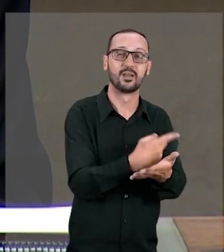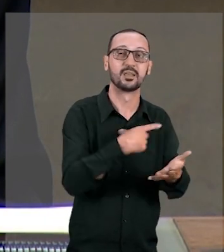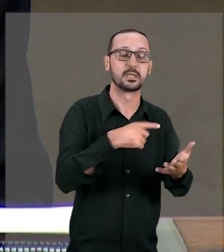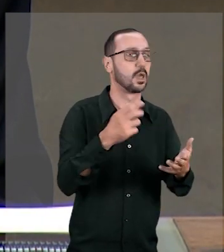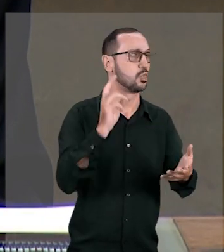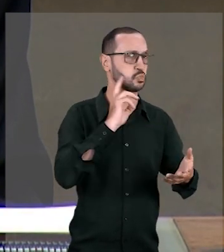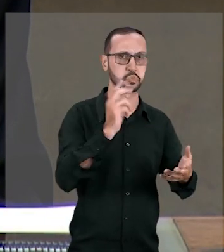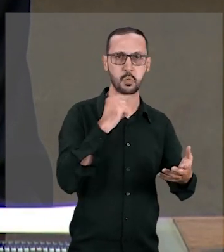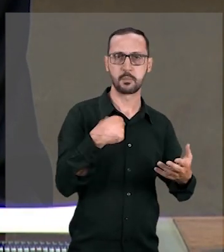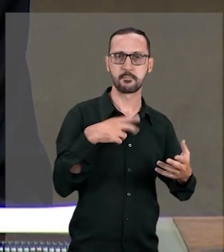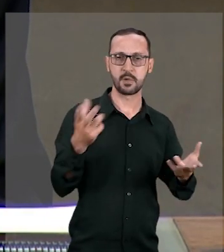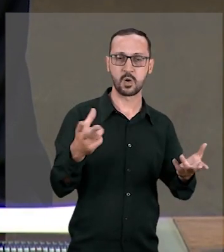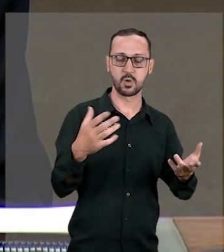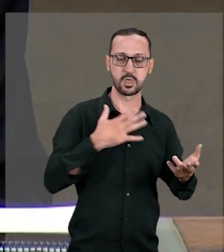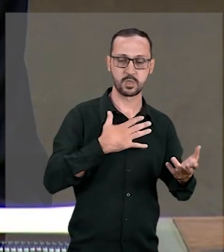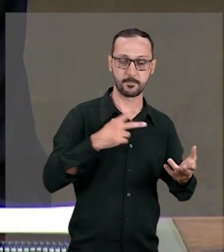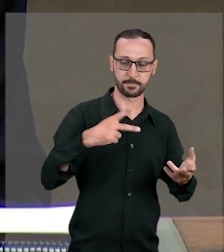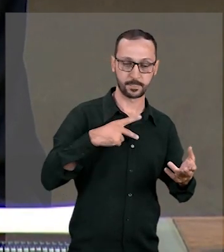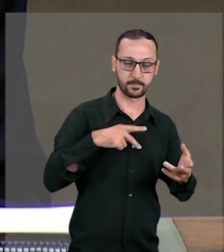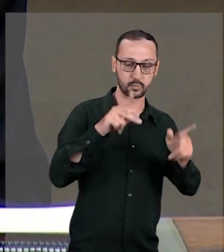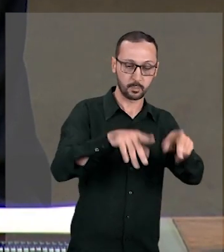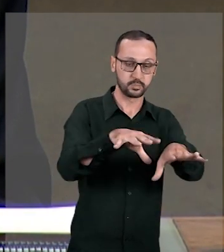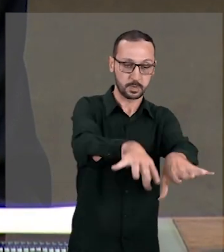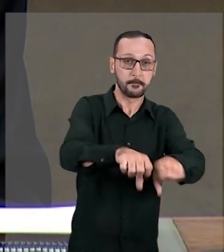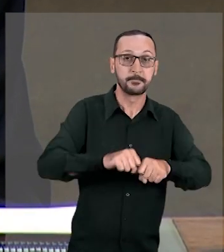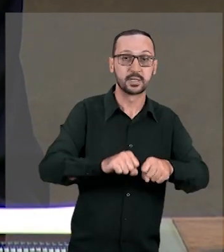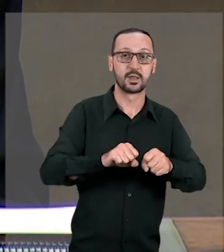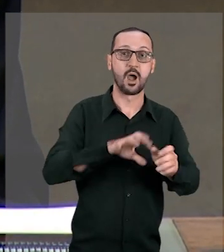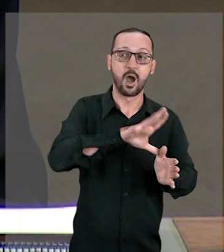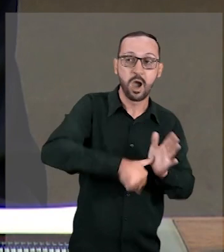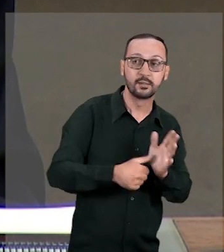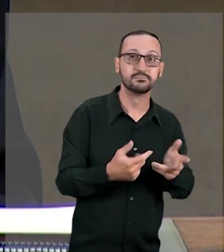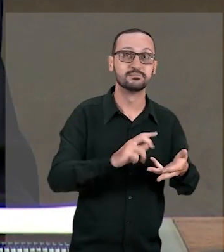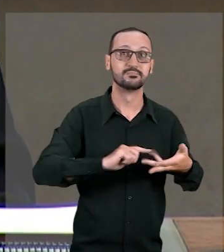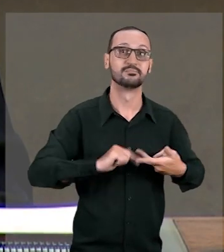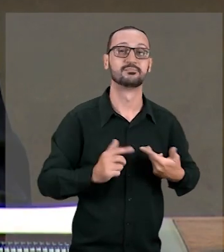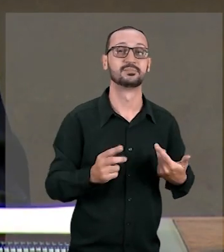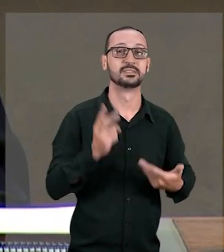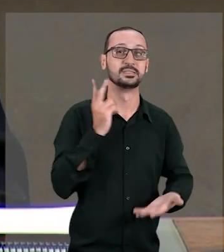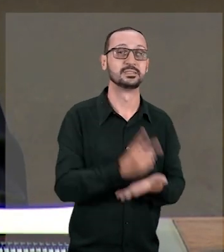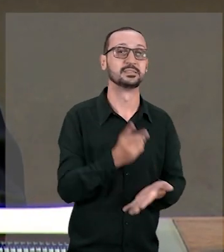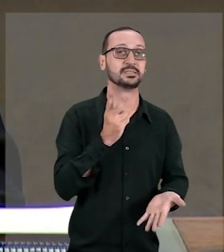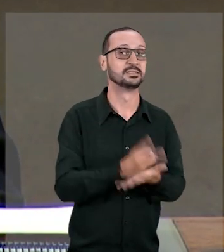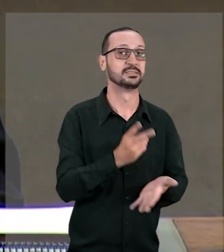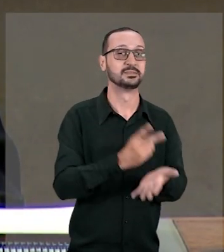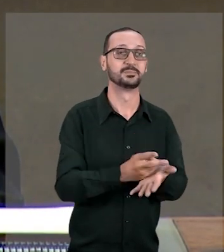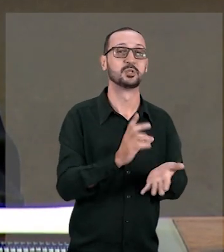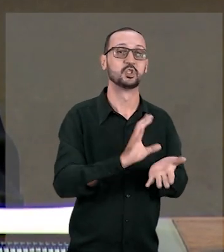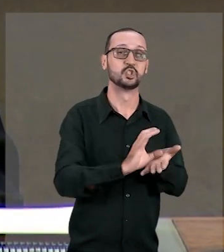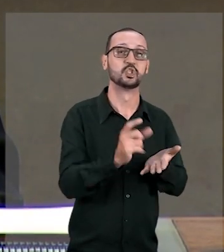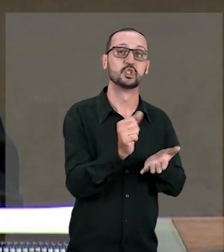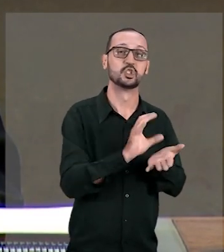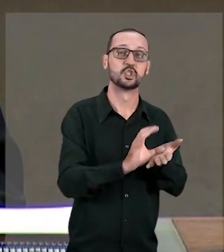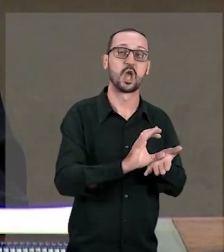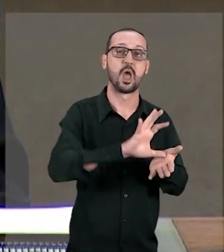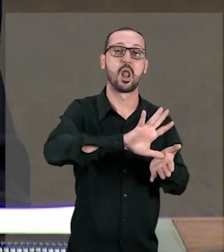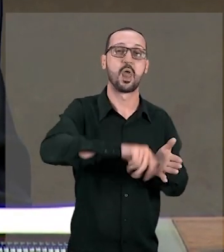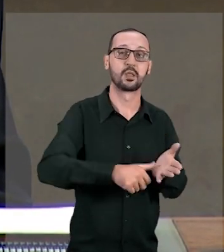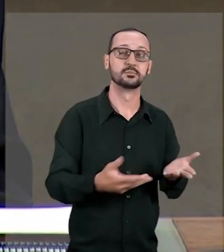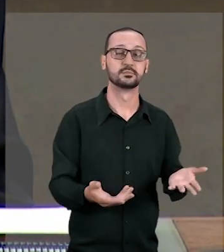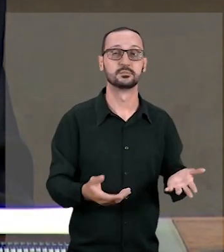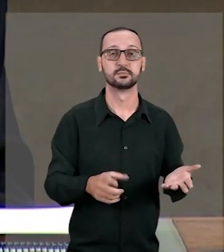a apropriação privada do espaço público e o desvio rotineiro de recursos públicos,